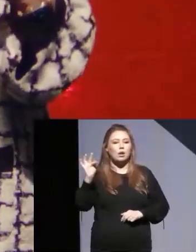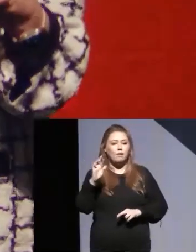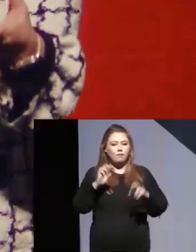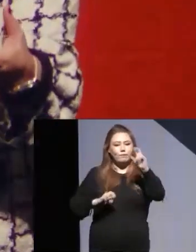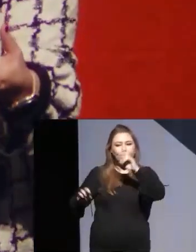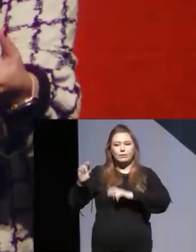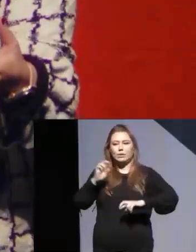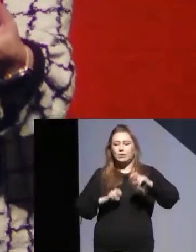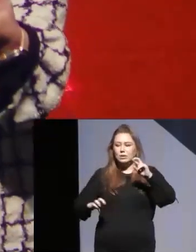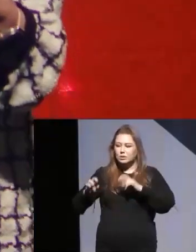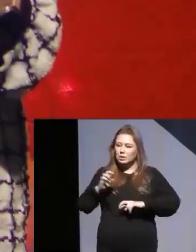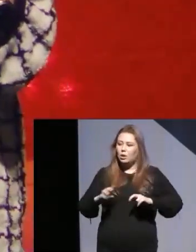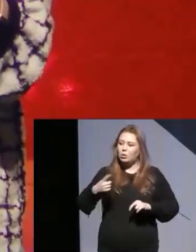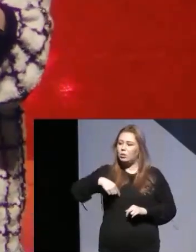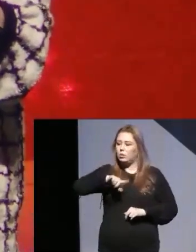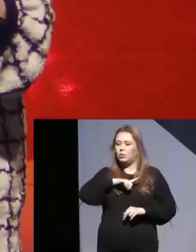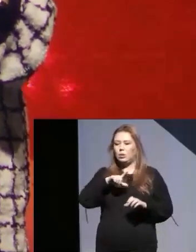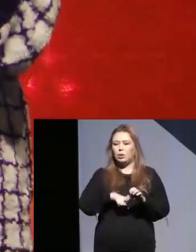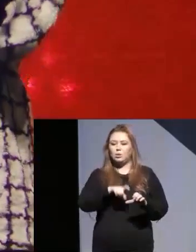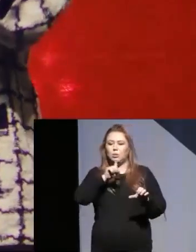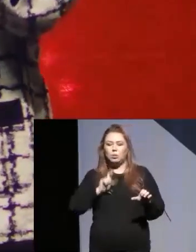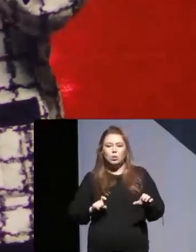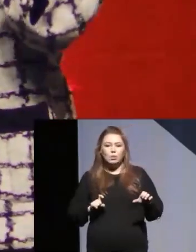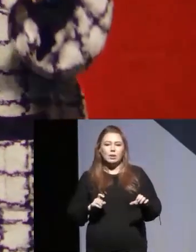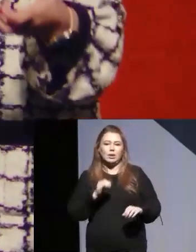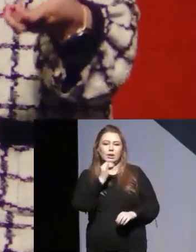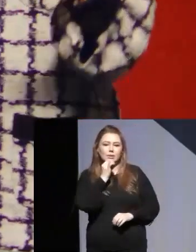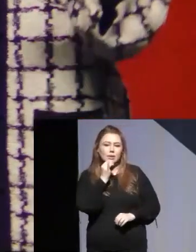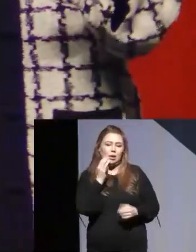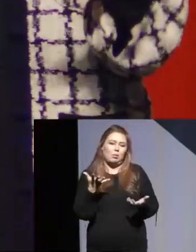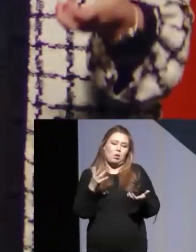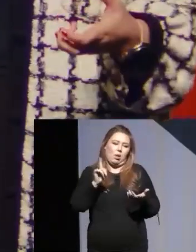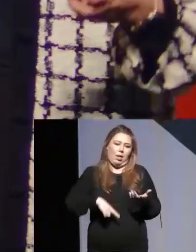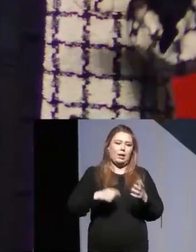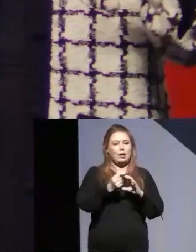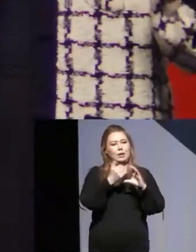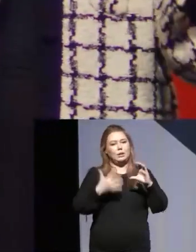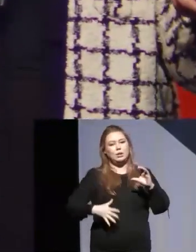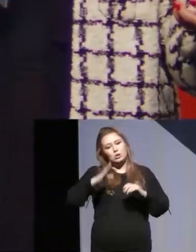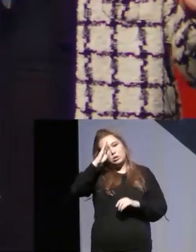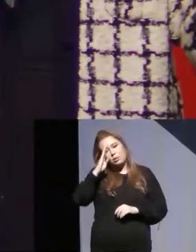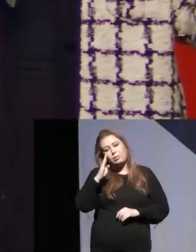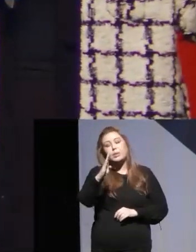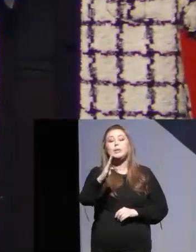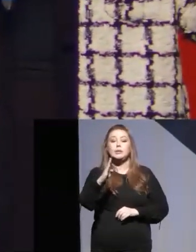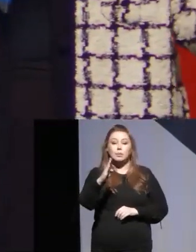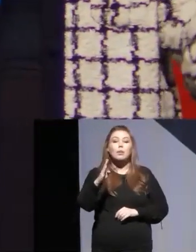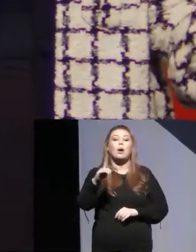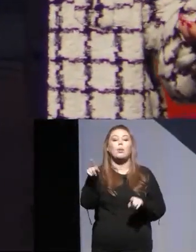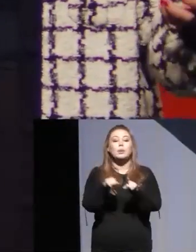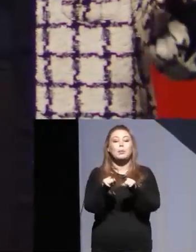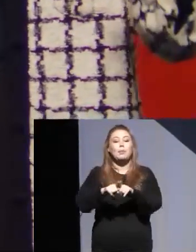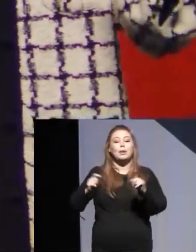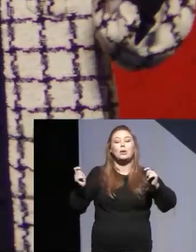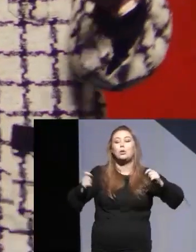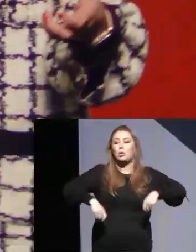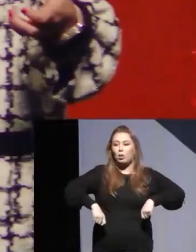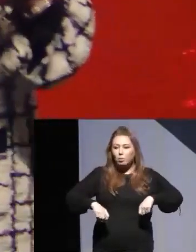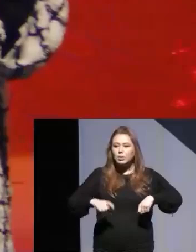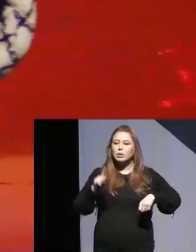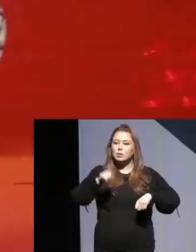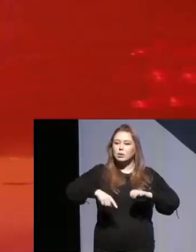as autonomias como características essenciais e as competências